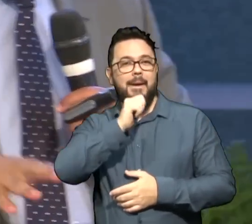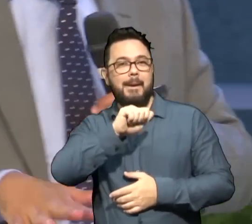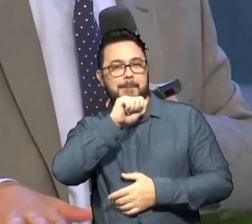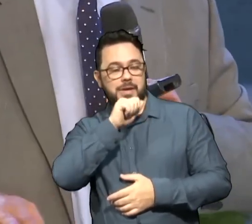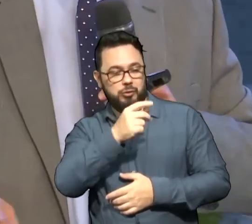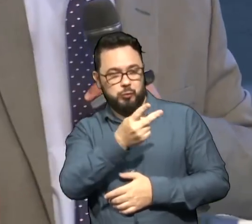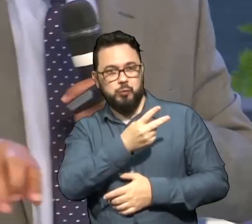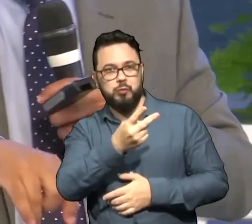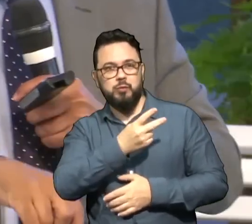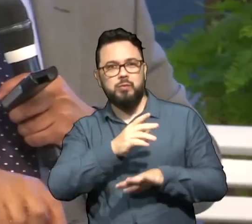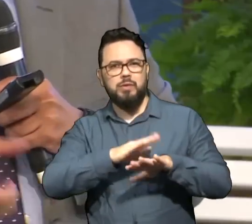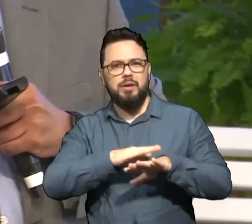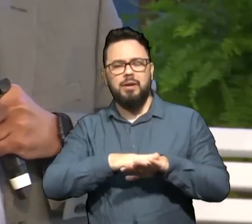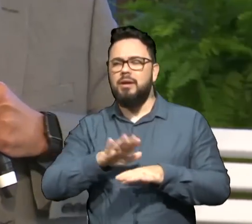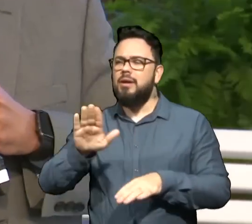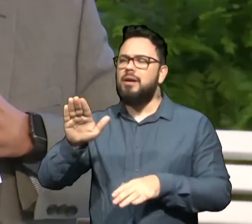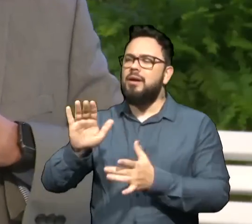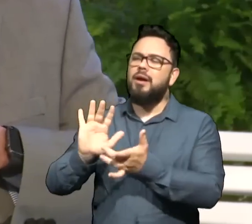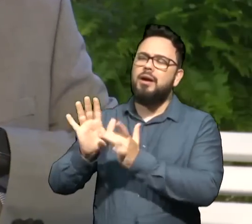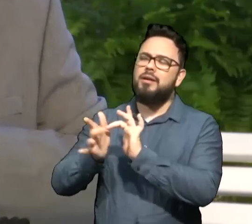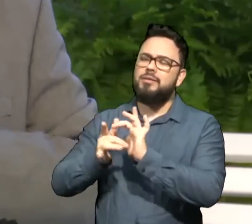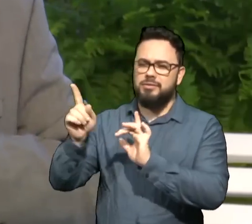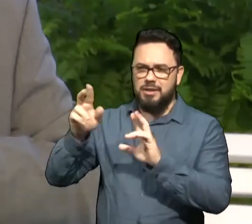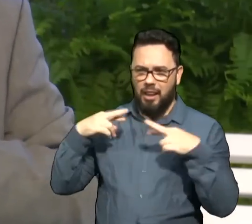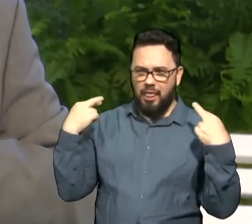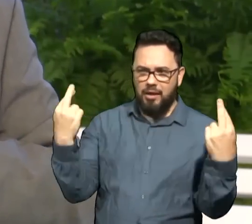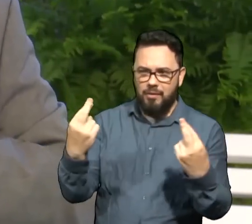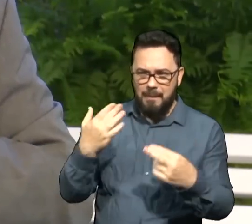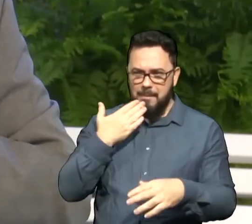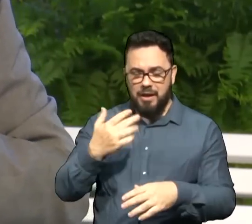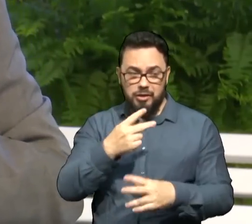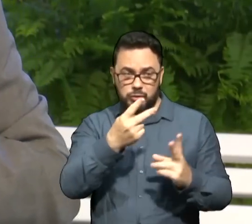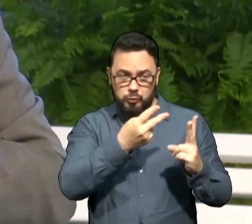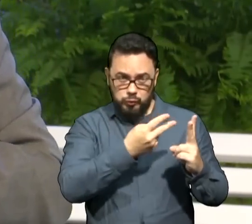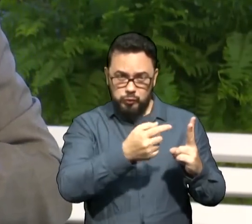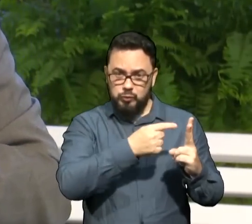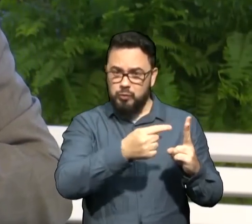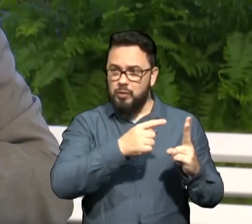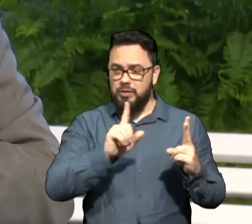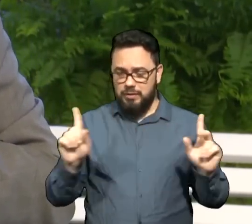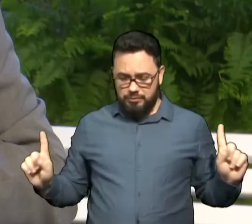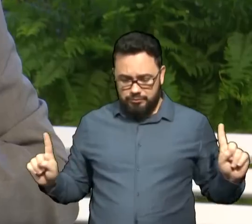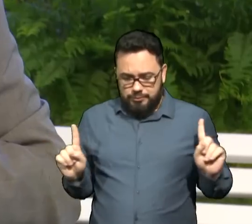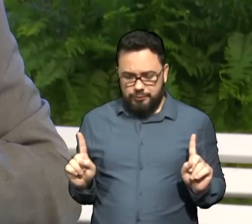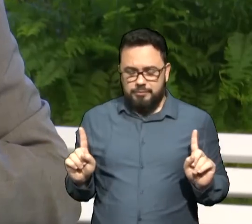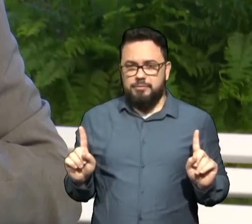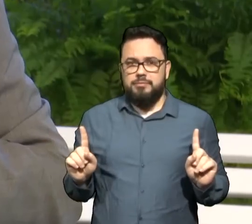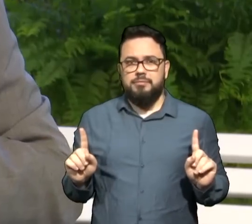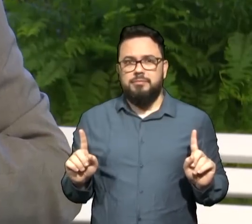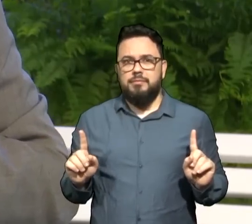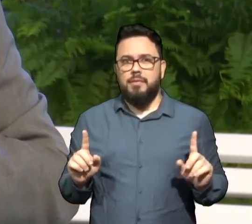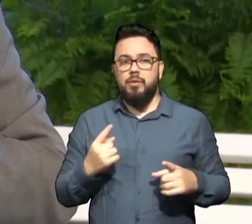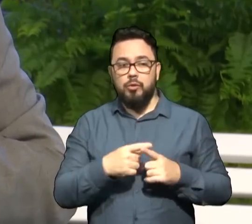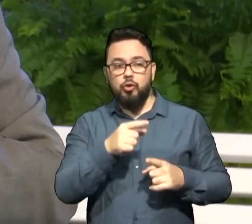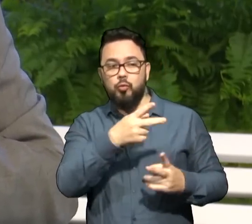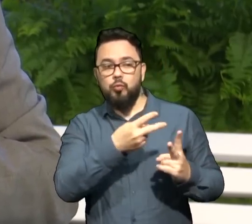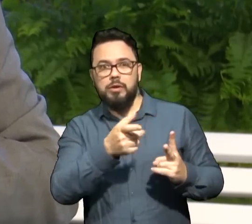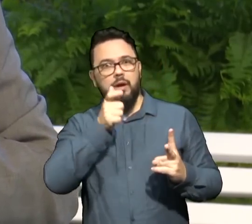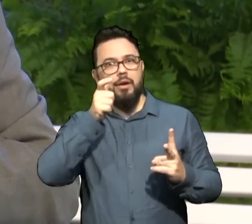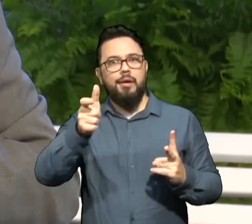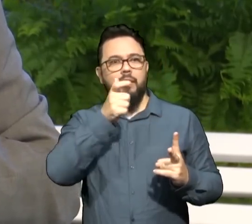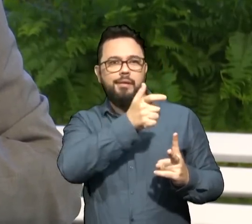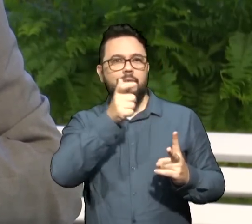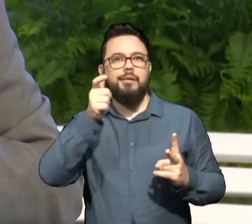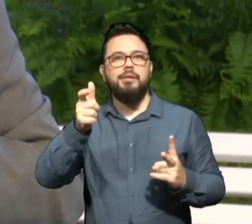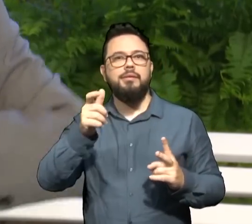pedir a Jesus ah senhor Quando o senhor tiver no seu reino manda um filho meu ficar à tua esquerda outro à tua direita eram ambiciosos sempre que havia briga